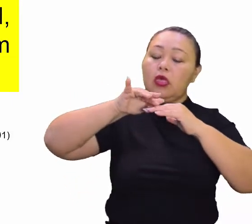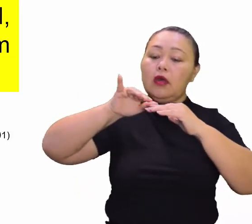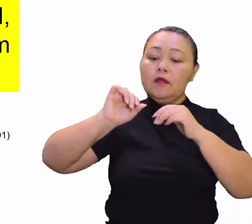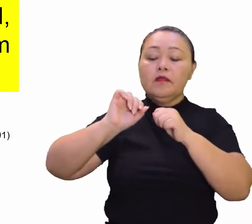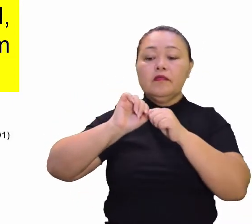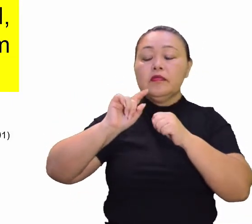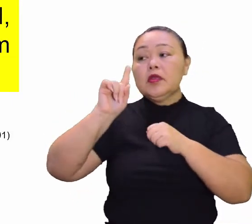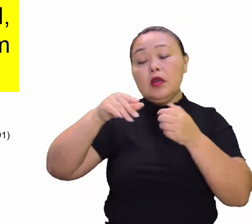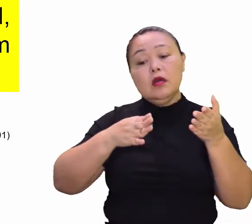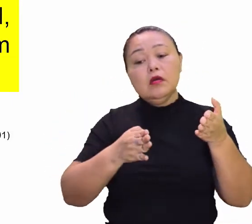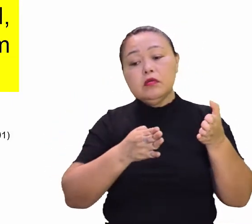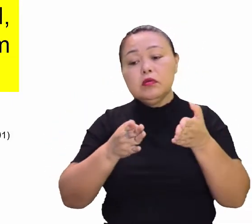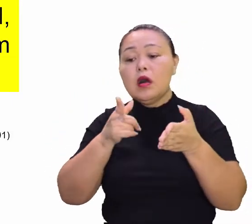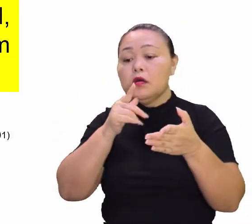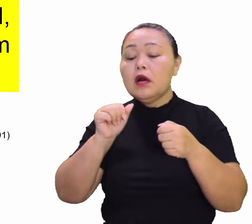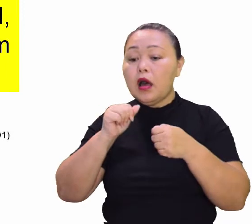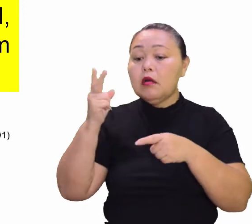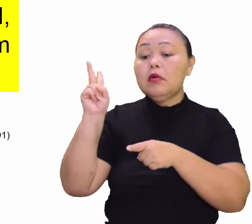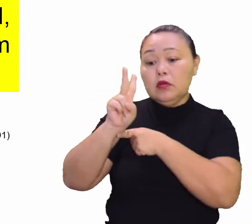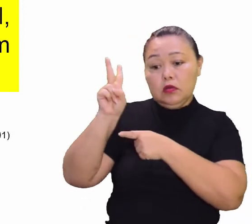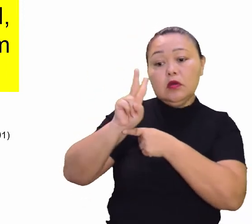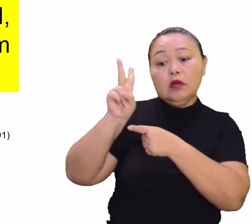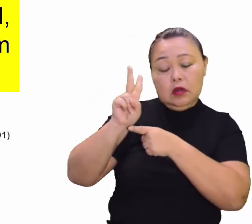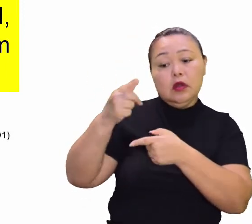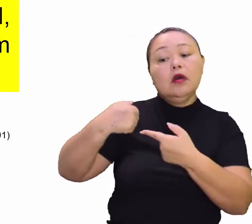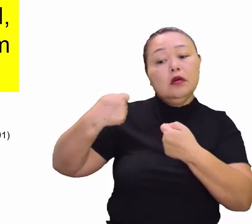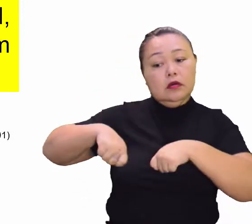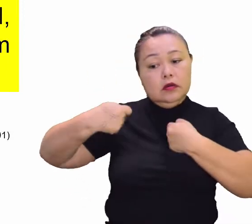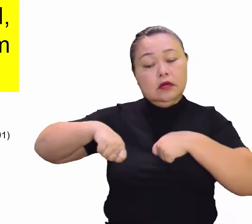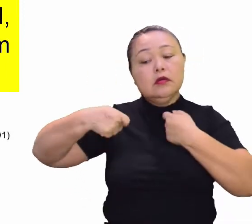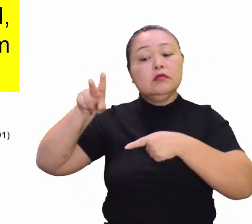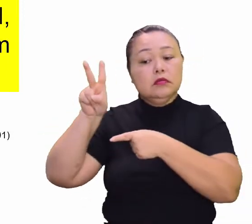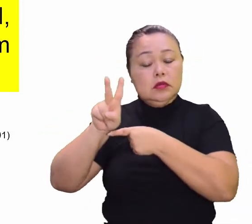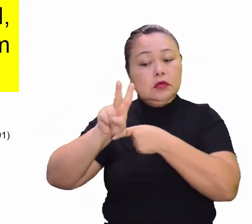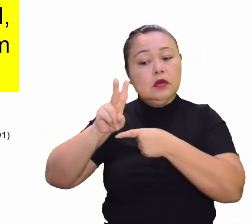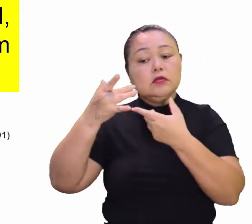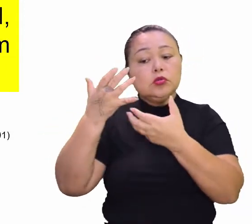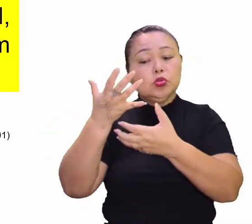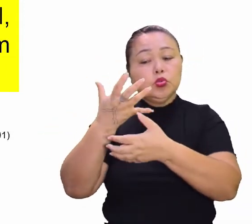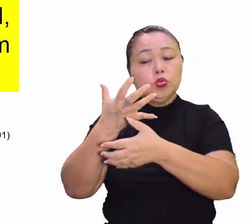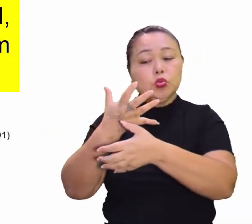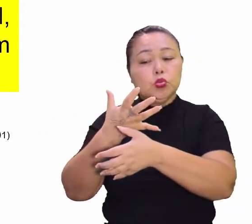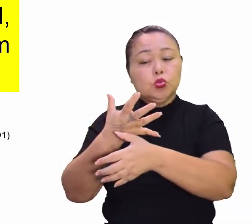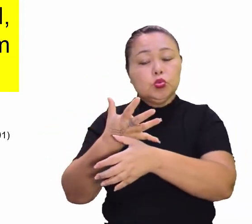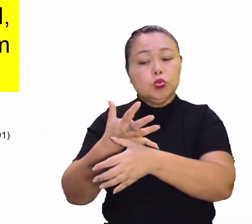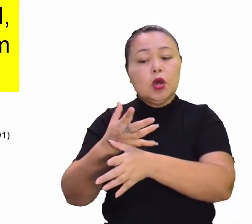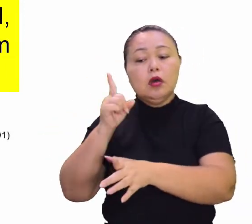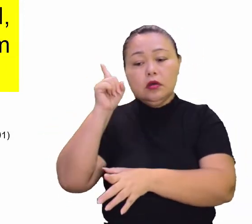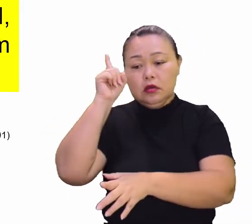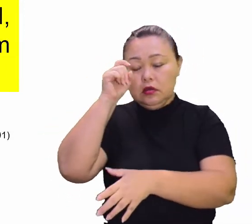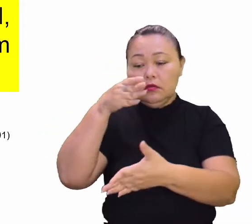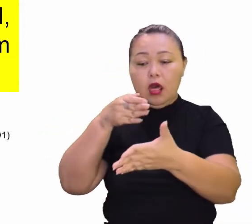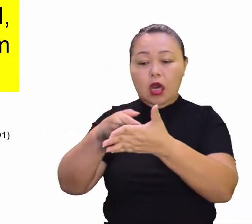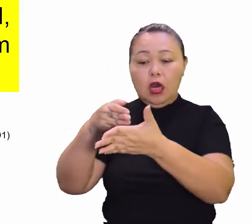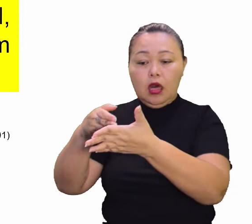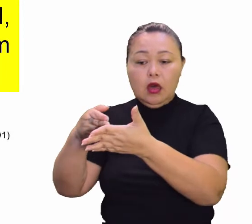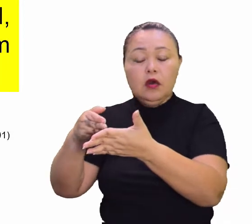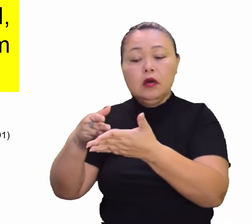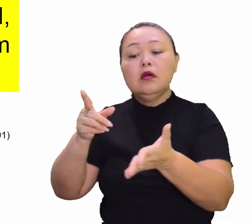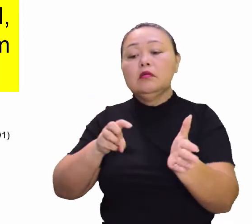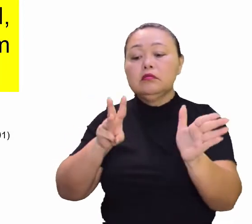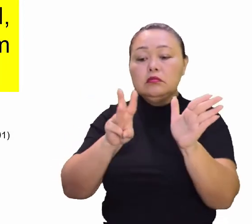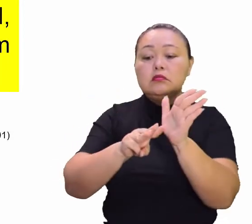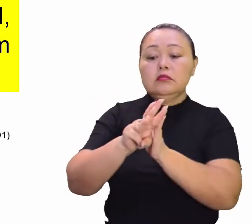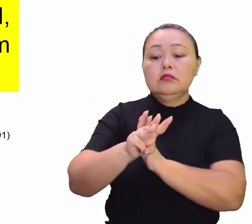isso? É hidrovia, mas a hidrovia precisa de manutenção também. Precisa de manutenção. E durante a estiagem, isso acaba sendo dificuldade aí do Rio Madeira